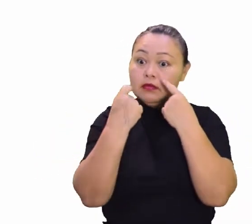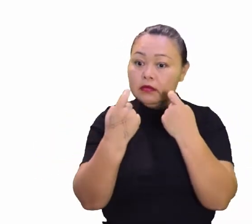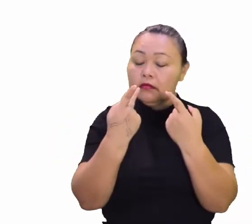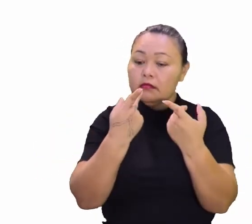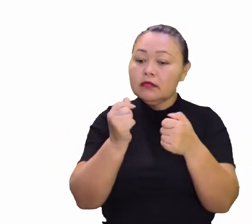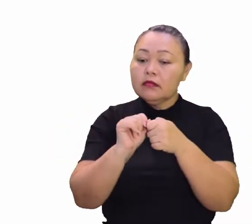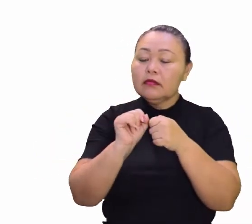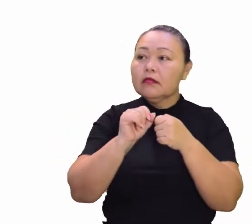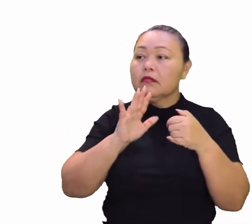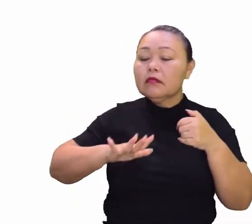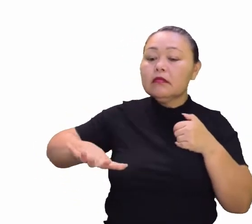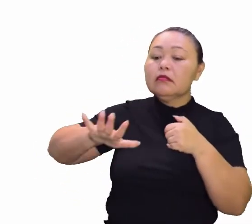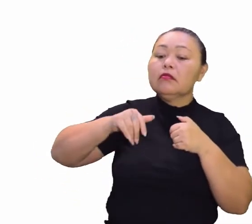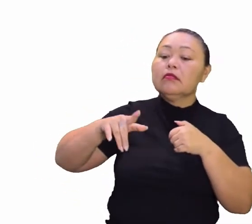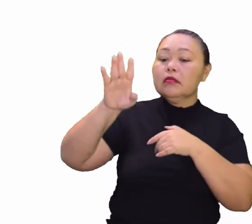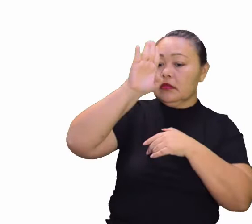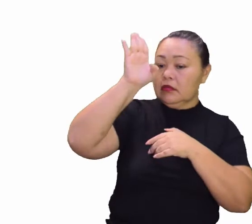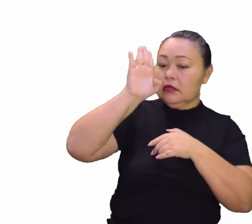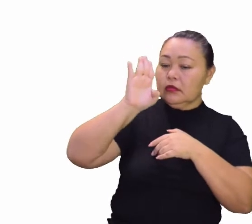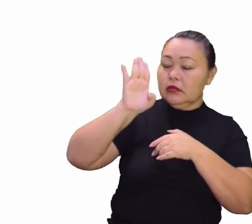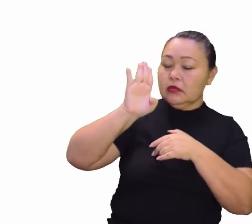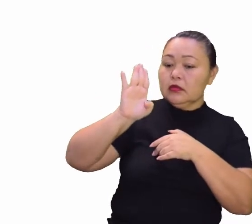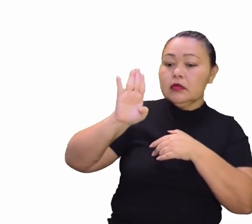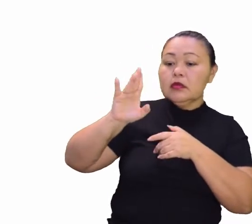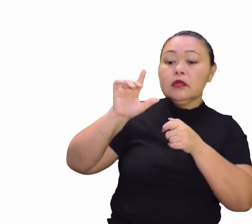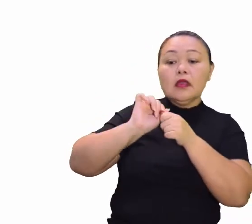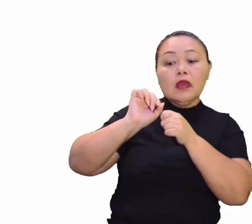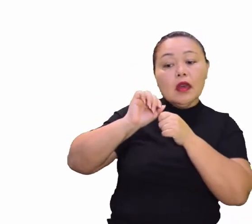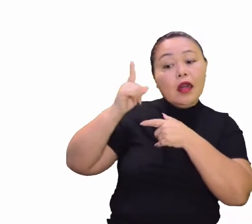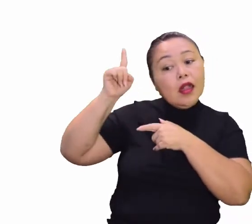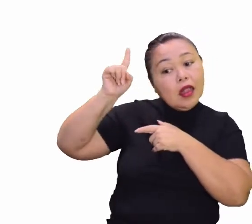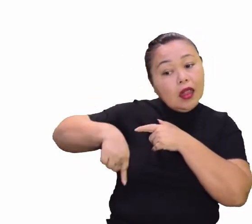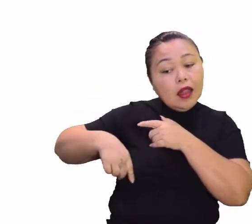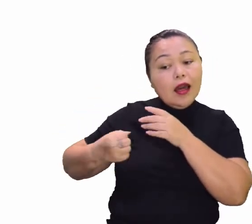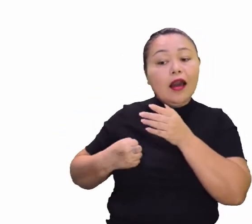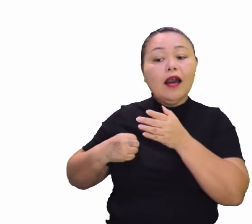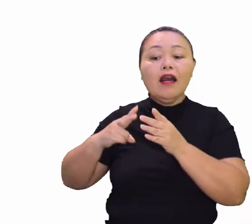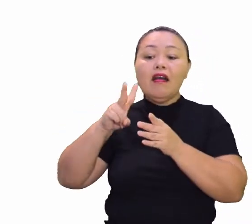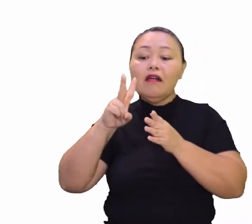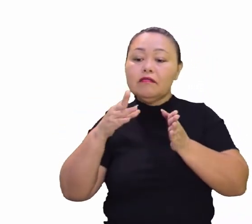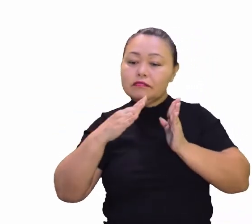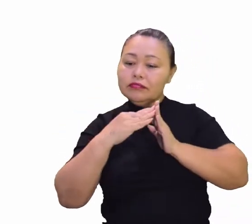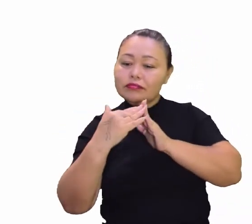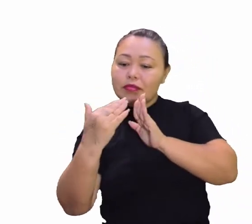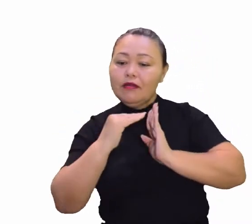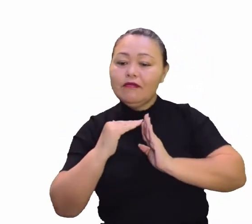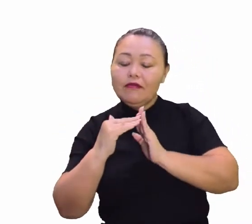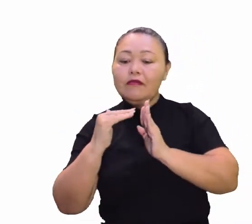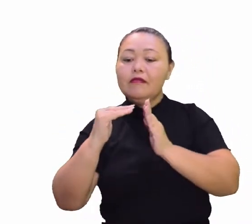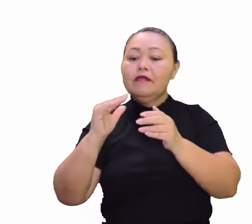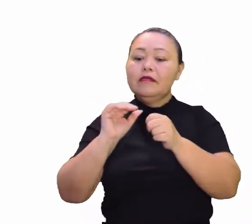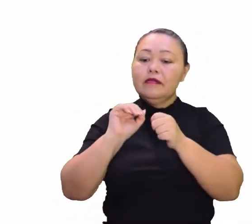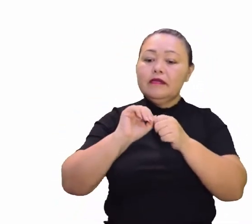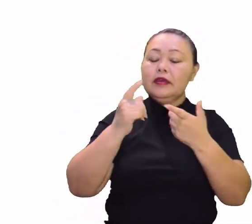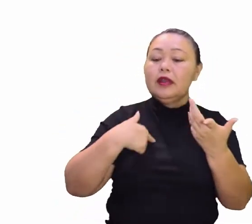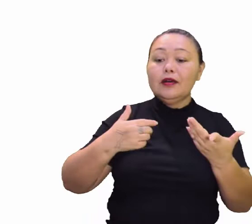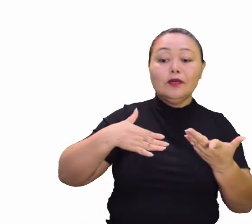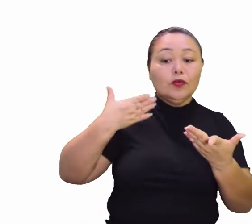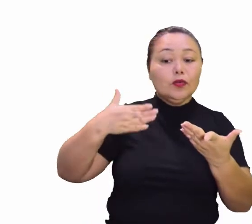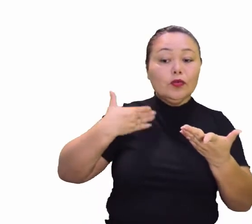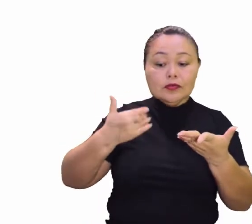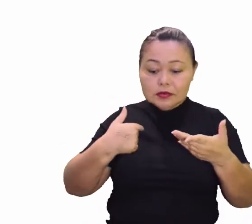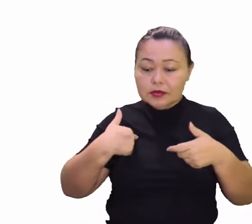falar que ele entra no território brasileiro lá na Vila Surpresa, que é em Guajará-Mirim. Isso. Então, a partir dali, a gente tem